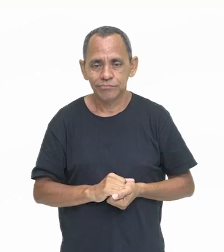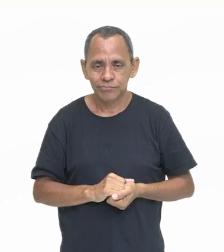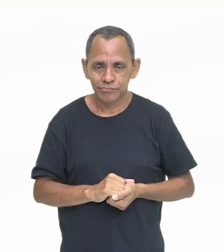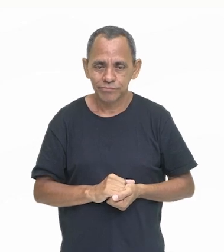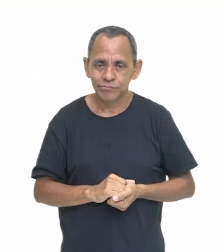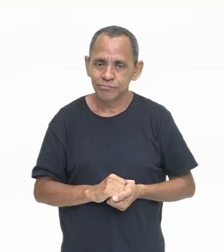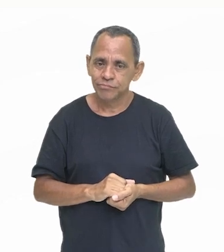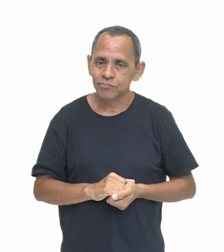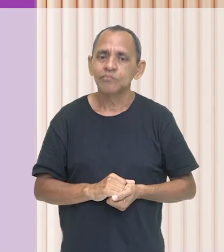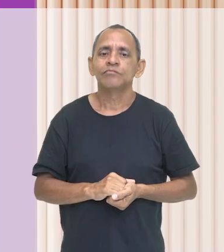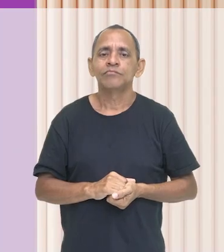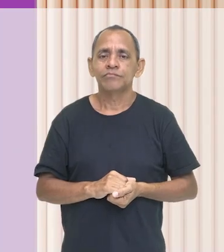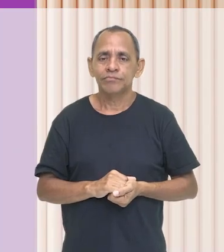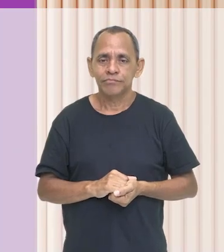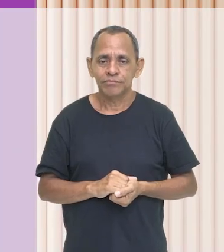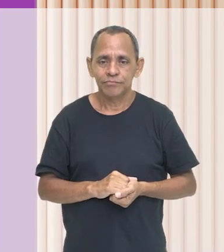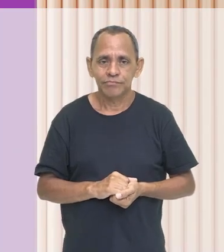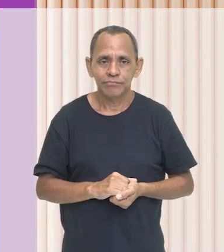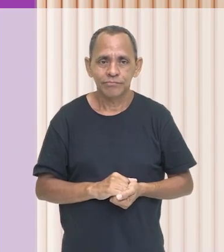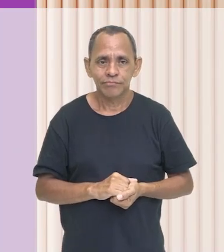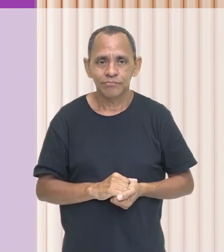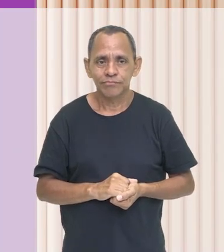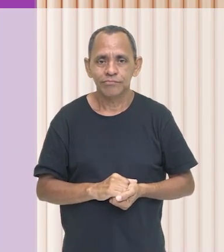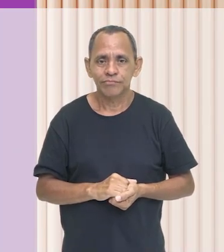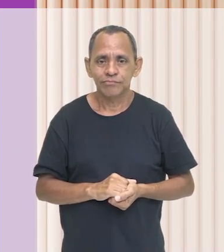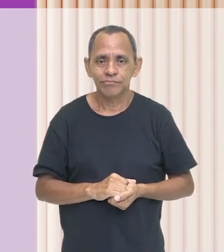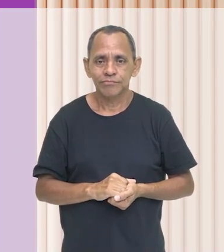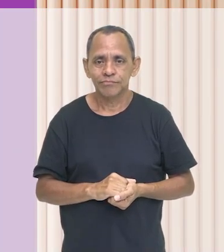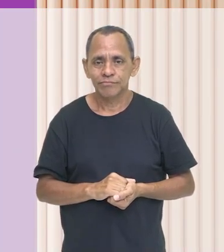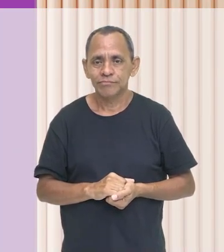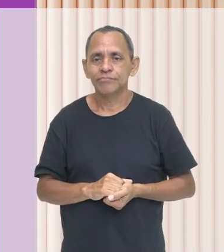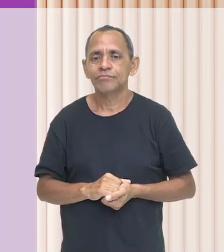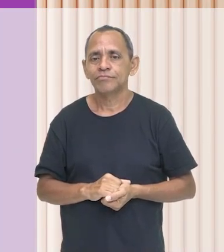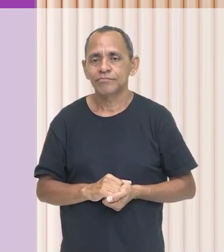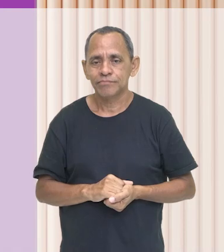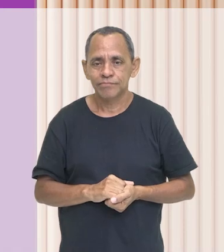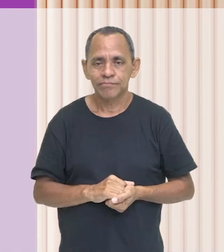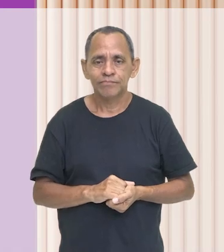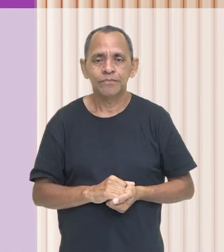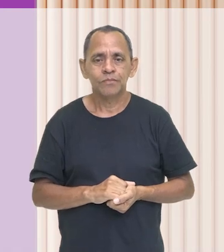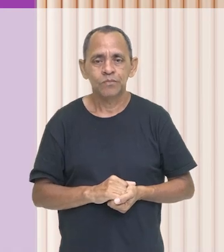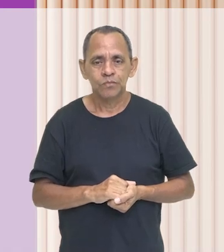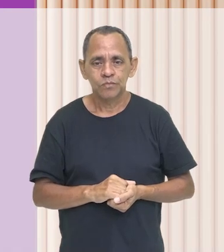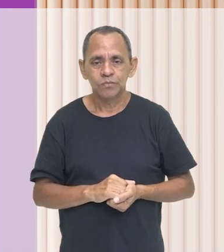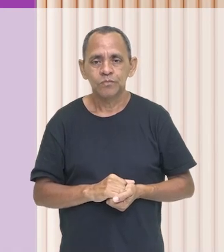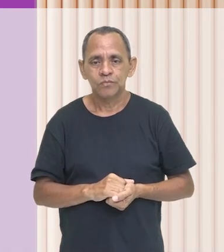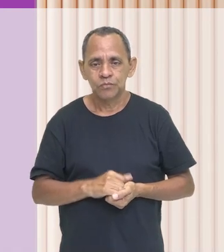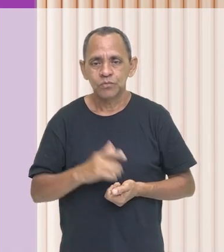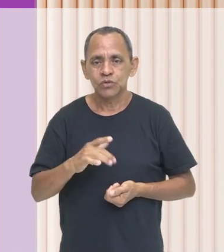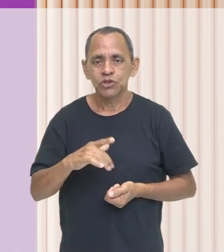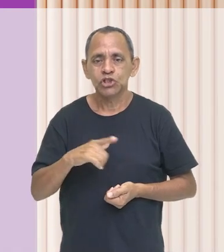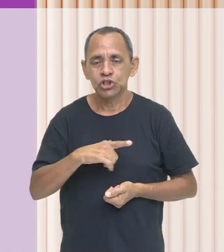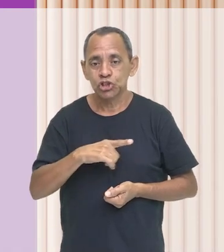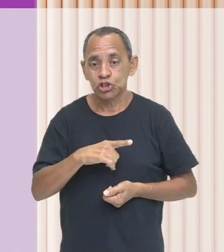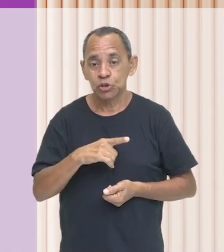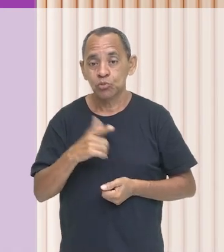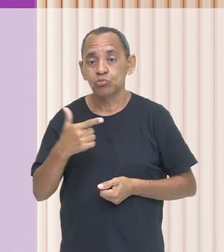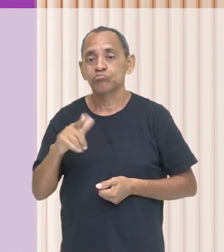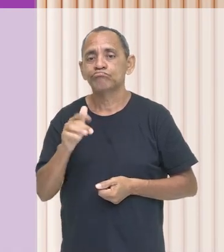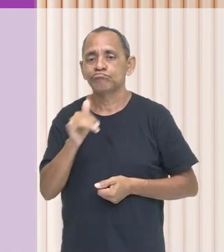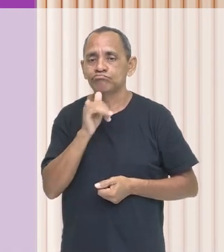nossas orientações, nós temos também aí mais exemplos, tá bom? Fique tranquilo que nós temos mais exemplos para vocês, tá